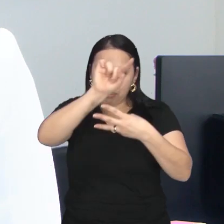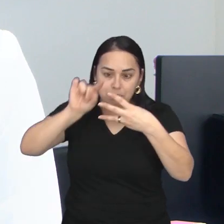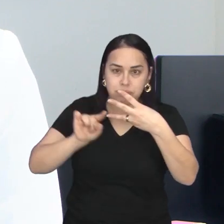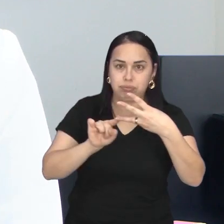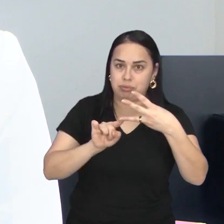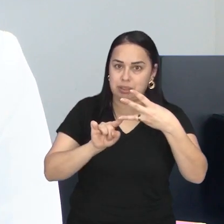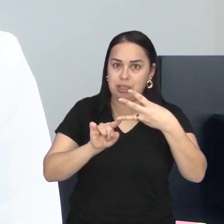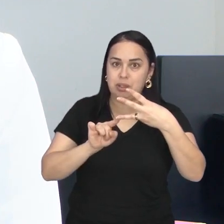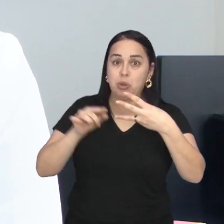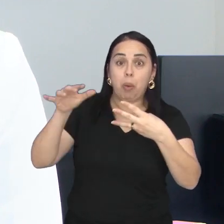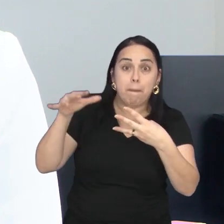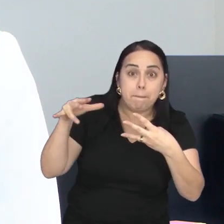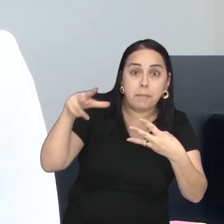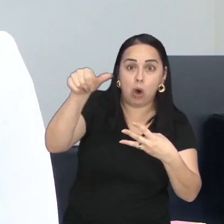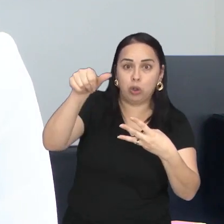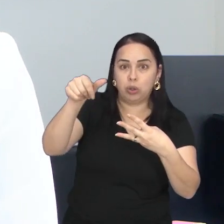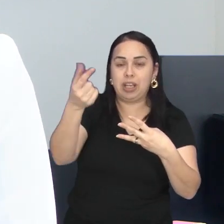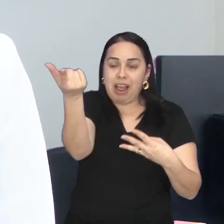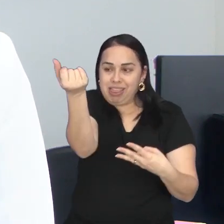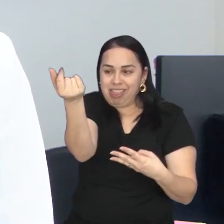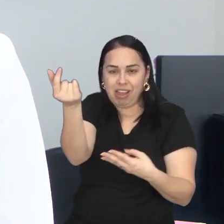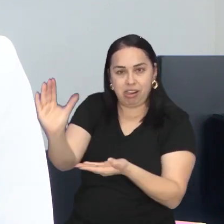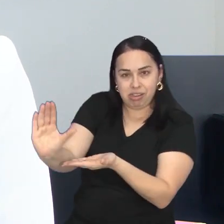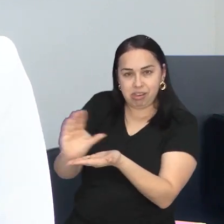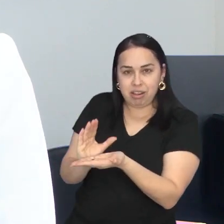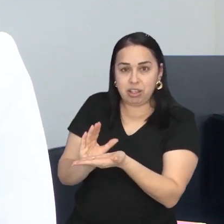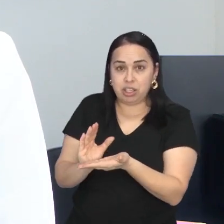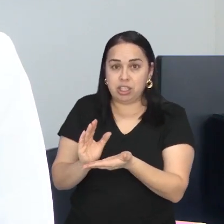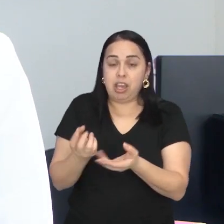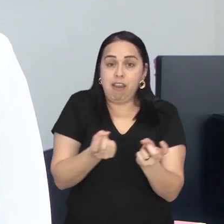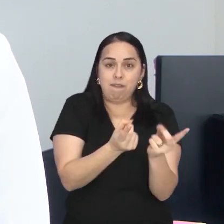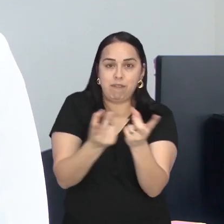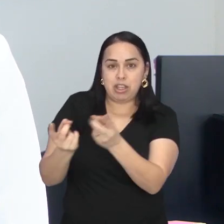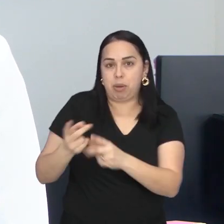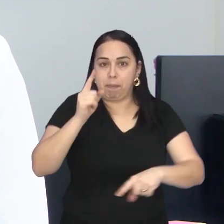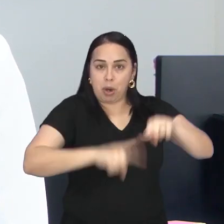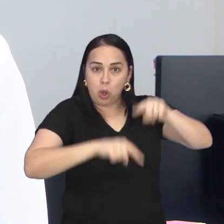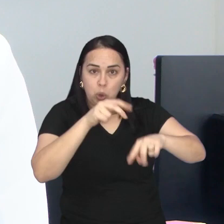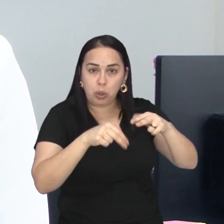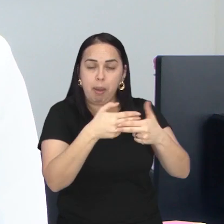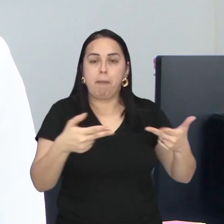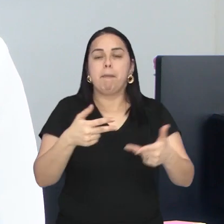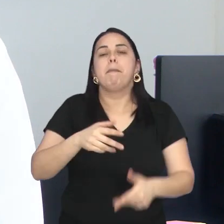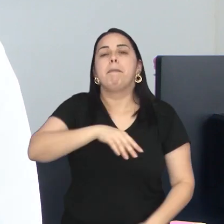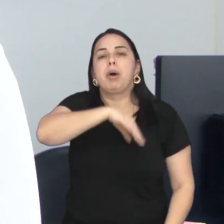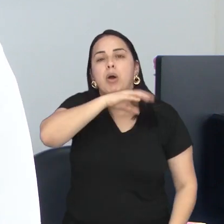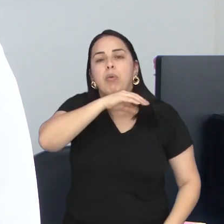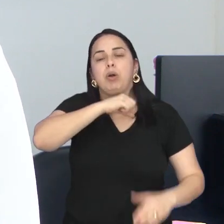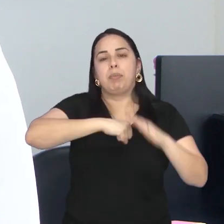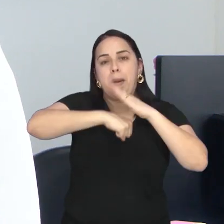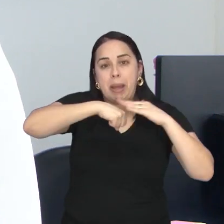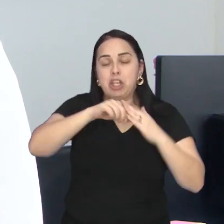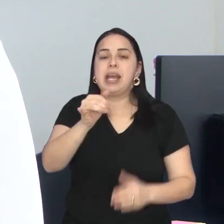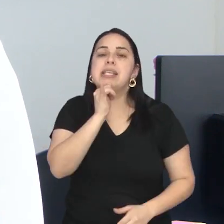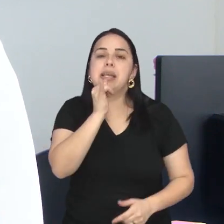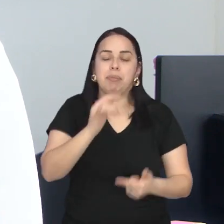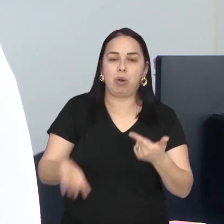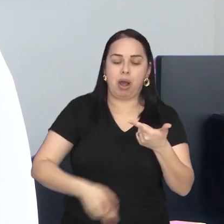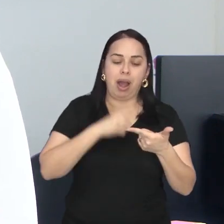ocupa a terceira posição no mercado mundial de faturamento de produtos Pet né Isso inclui